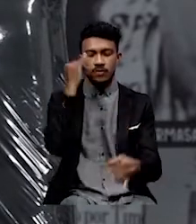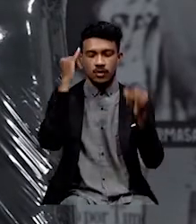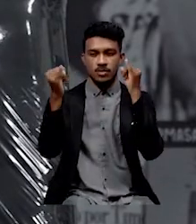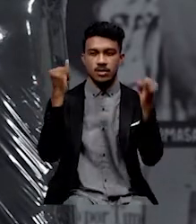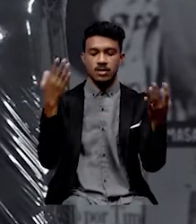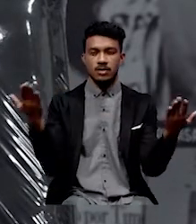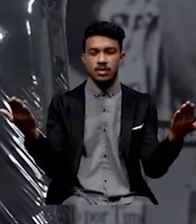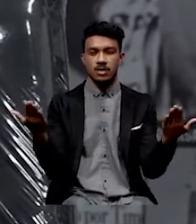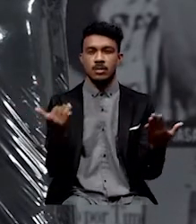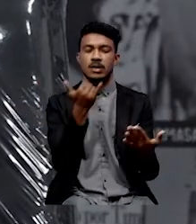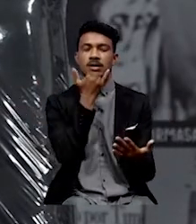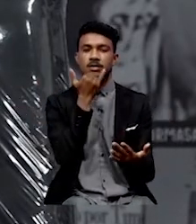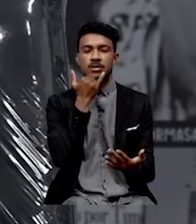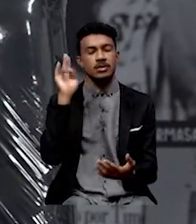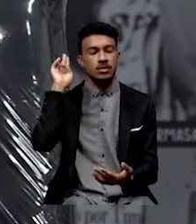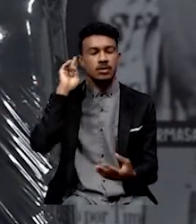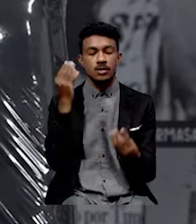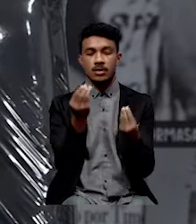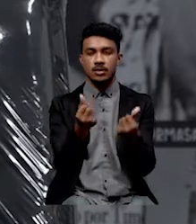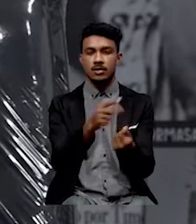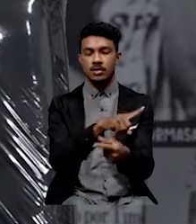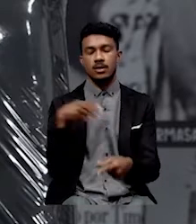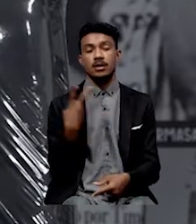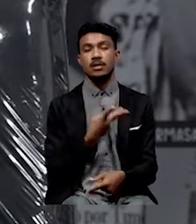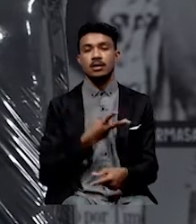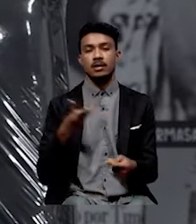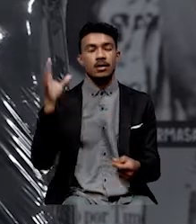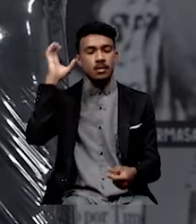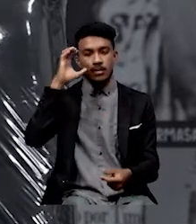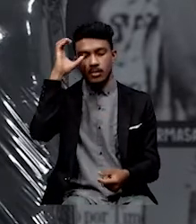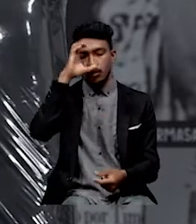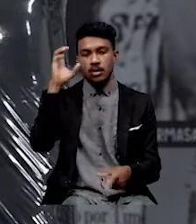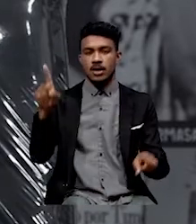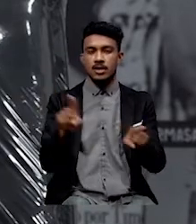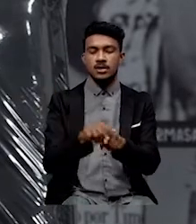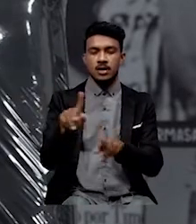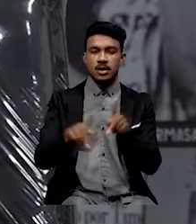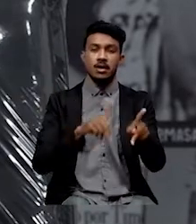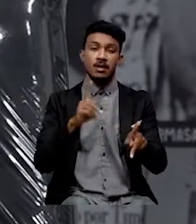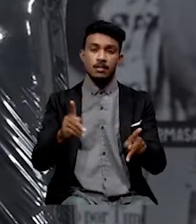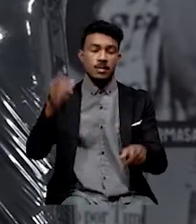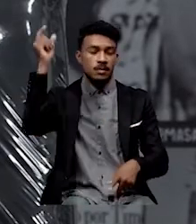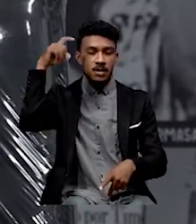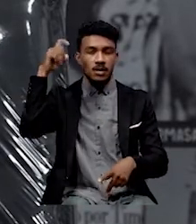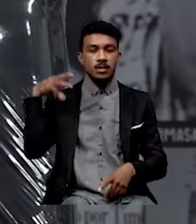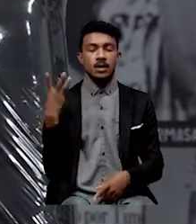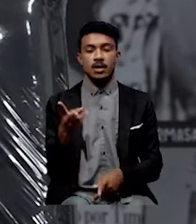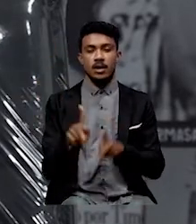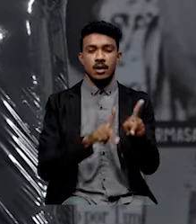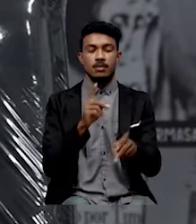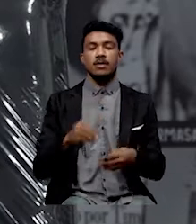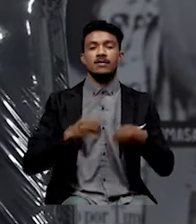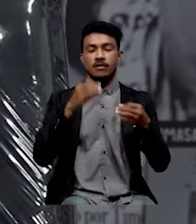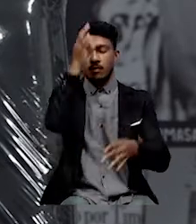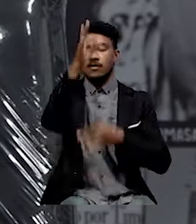baseada em isso, tanto que nunca a tubele e a Anessa é uma profissional, é uma fofia, se lhe dá muito de